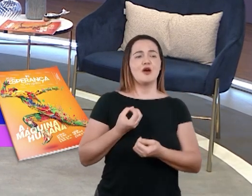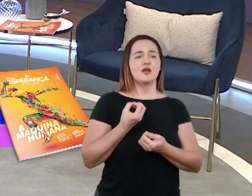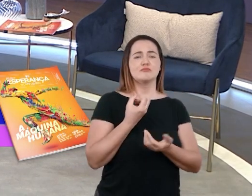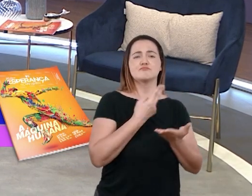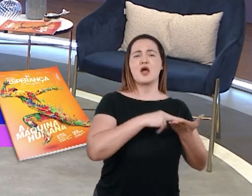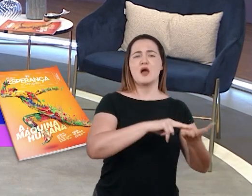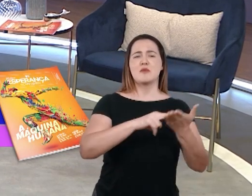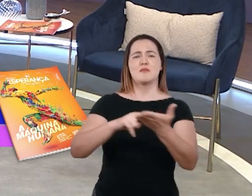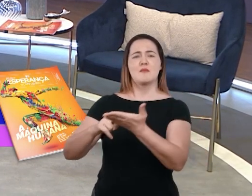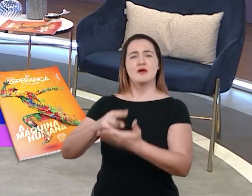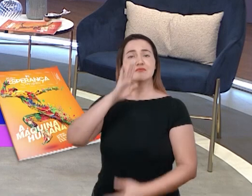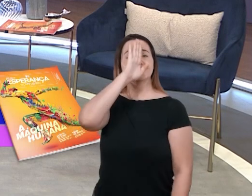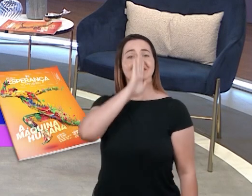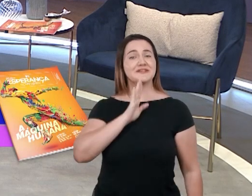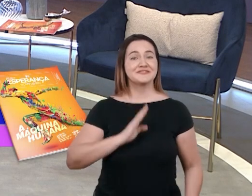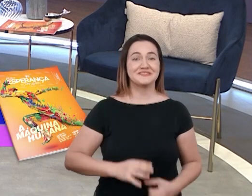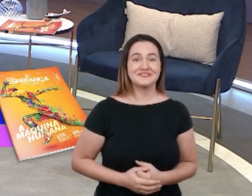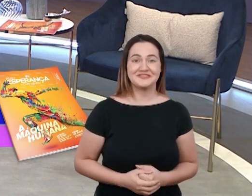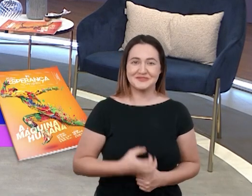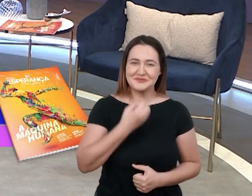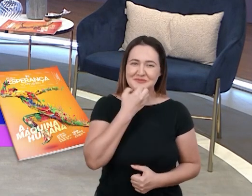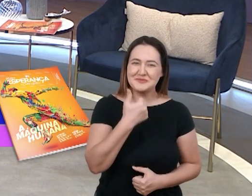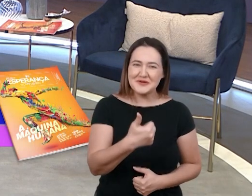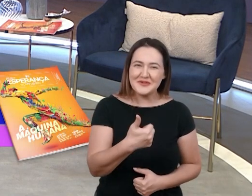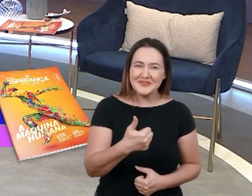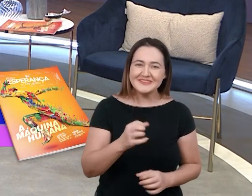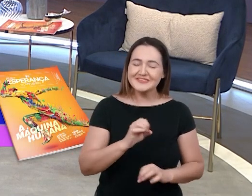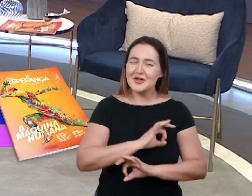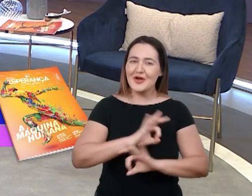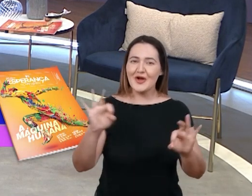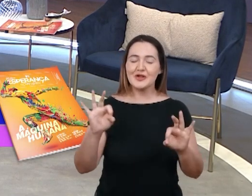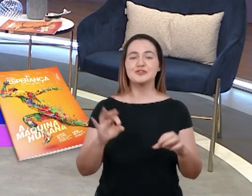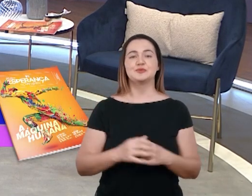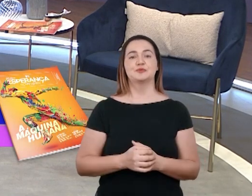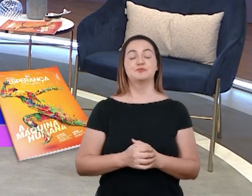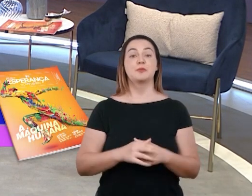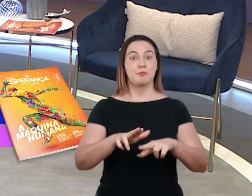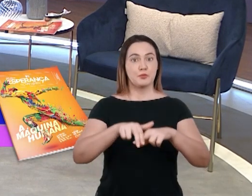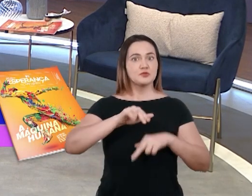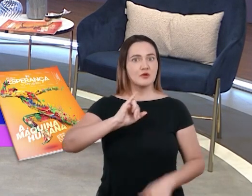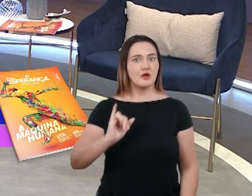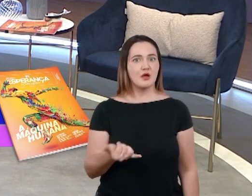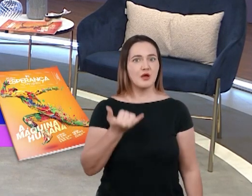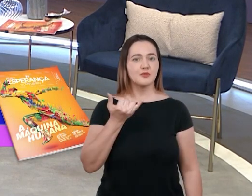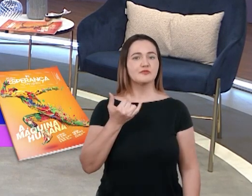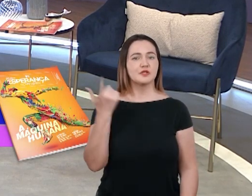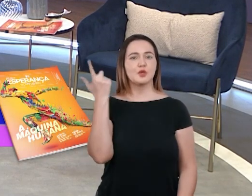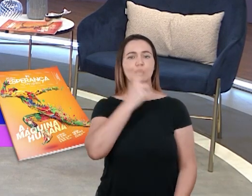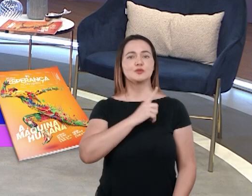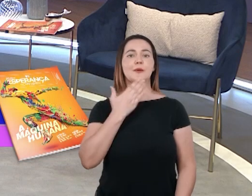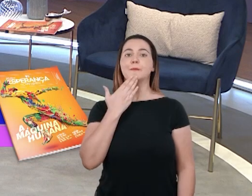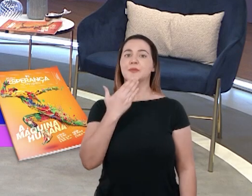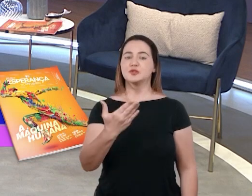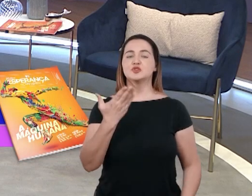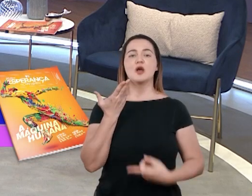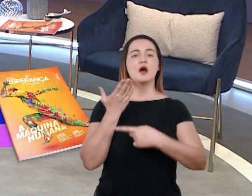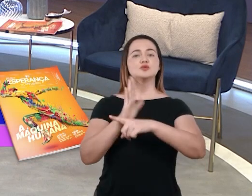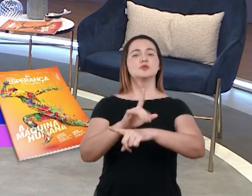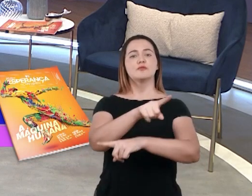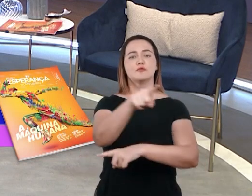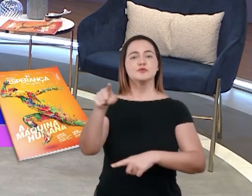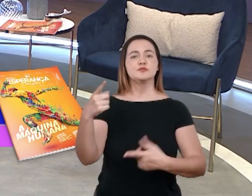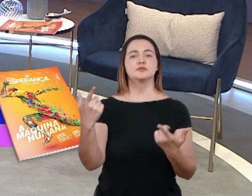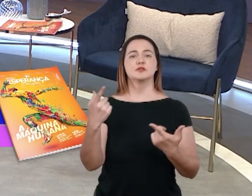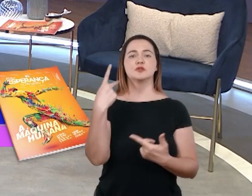e vamos enviar aí para a sua casa. Olha que coisa boa! Que bênção, hein? Não perde tempo, porque esse material vai ajudar